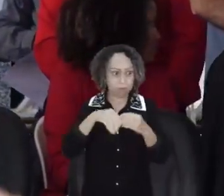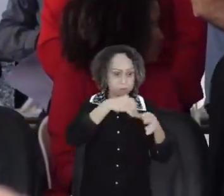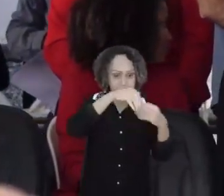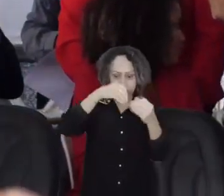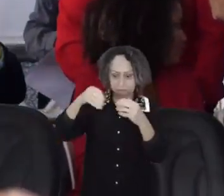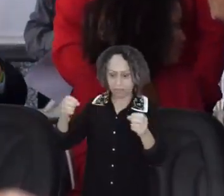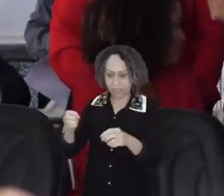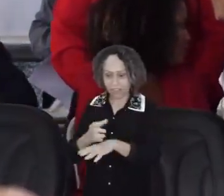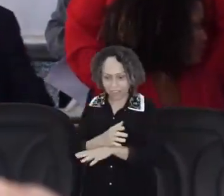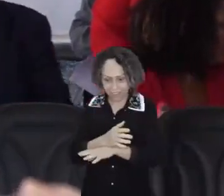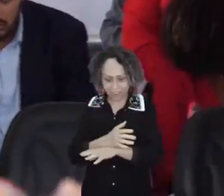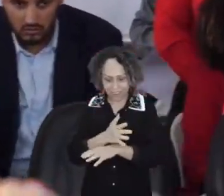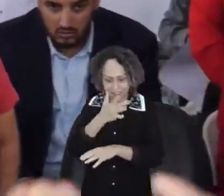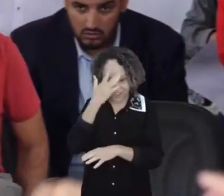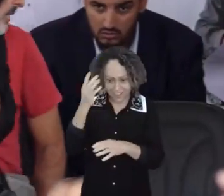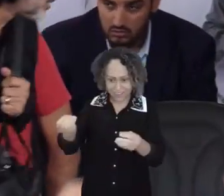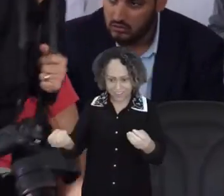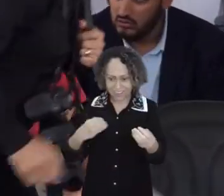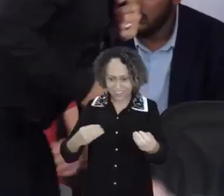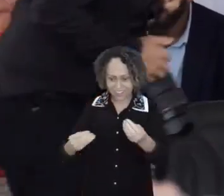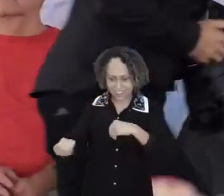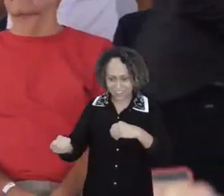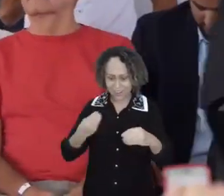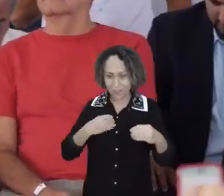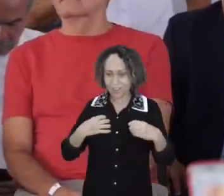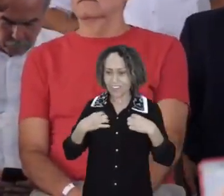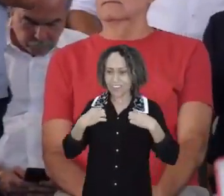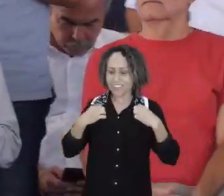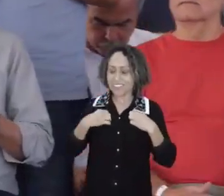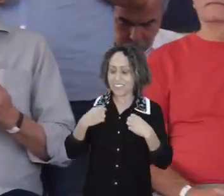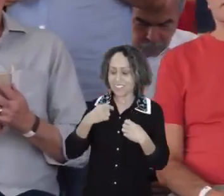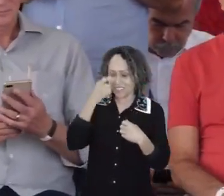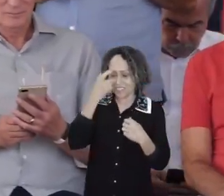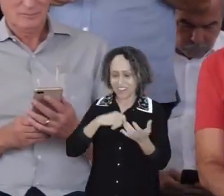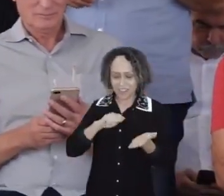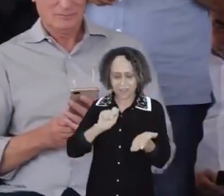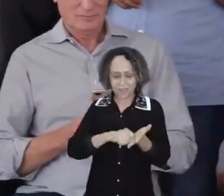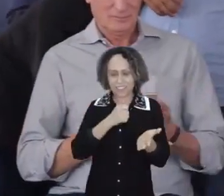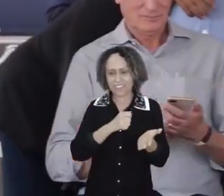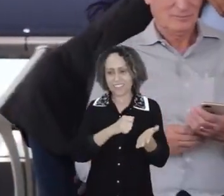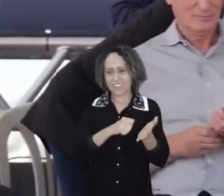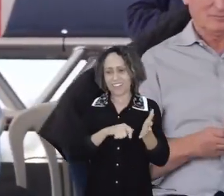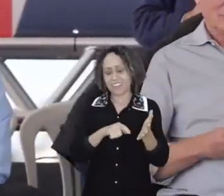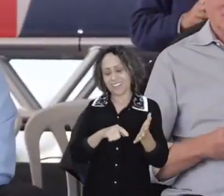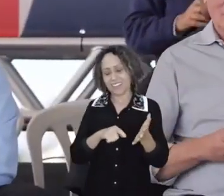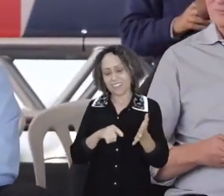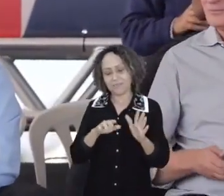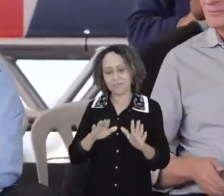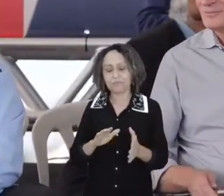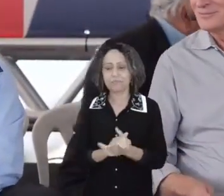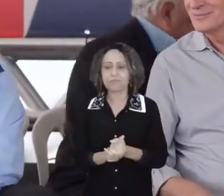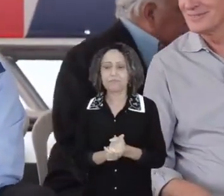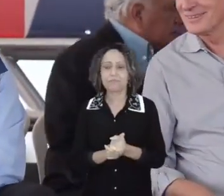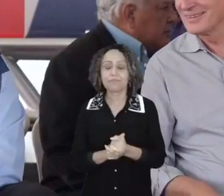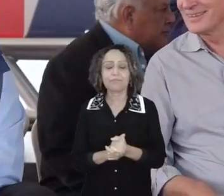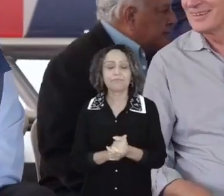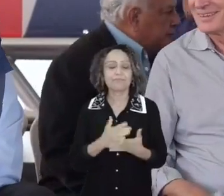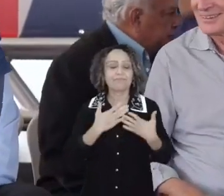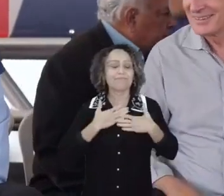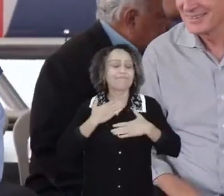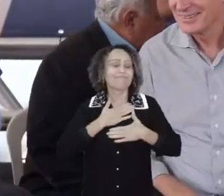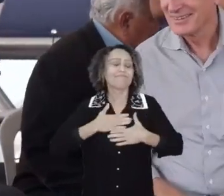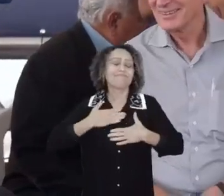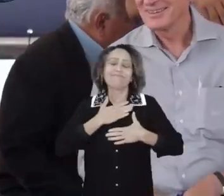já. Bem, queridas companheiras,